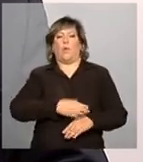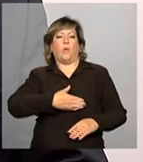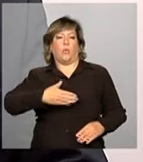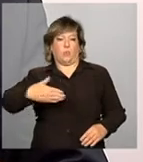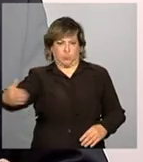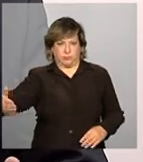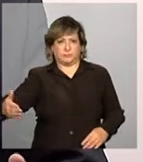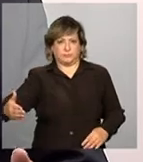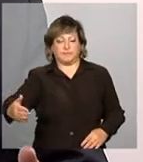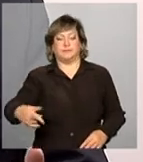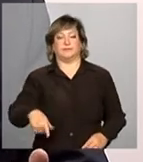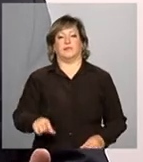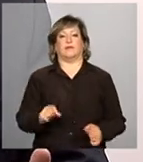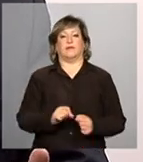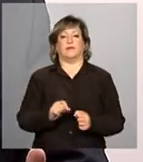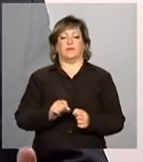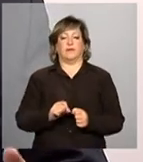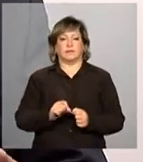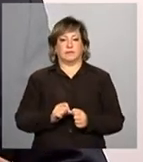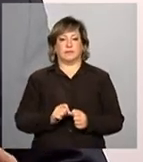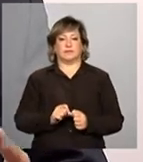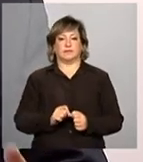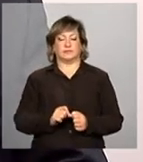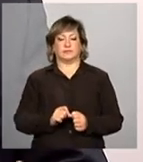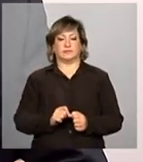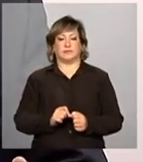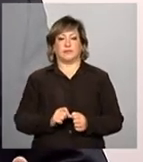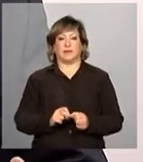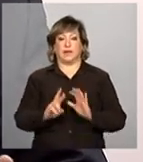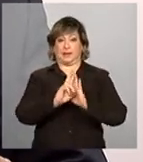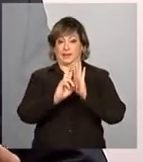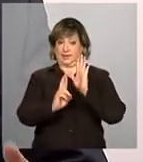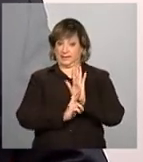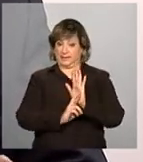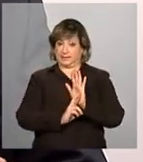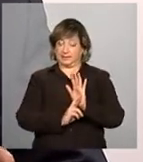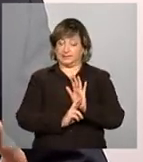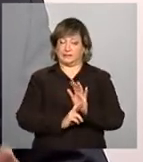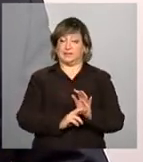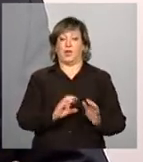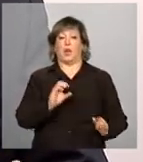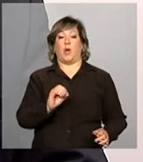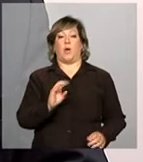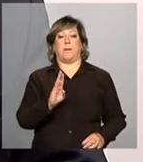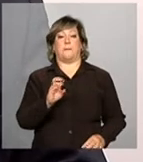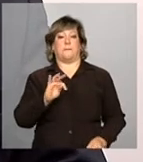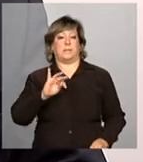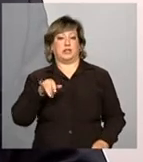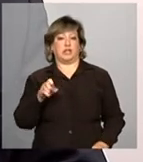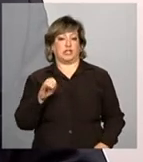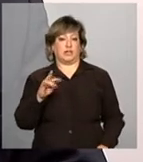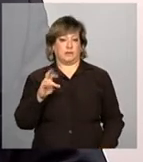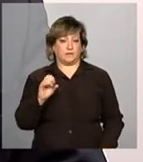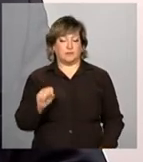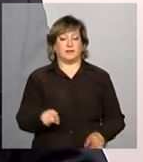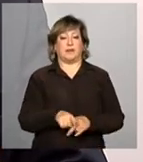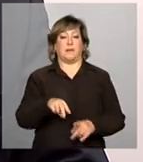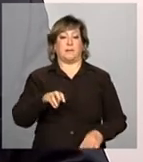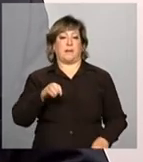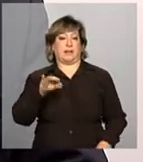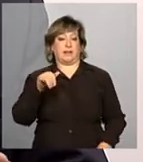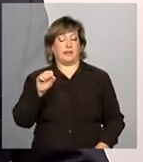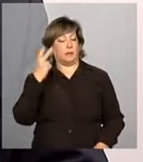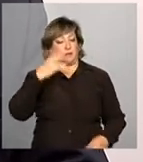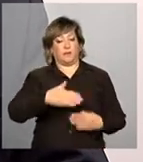ele estabelece as diretrizes os objetivos e metas né para